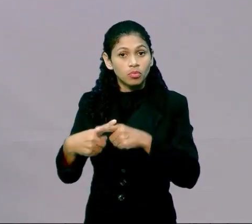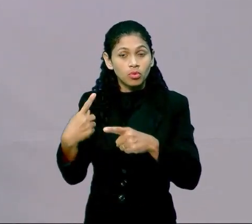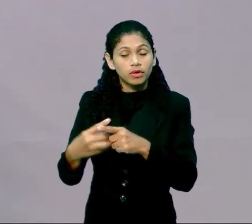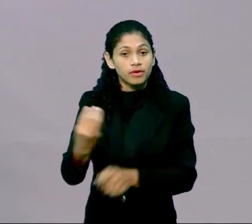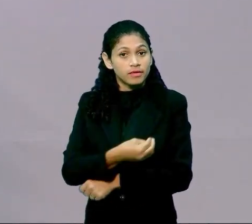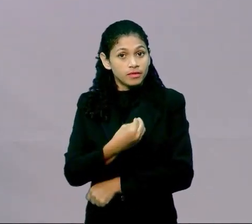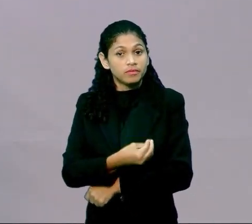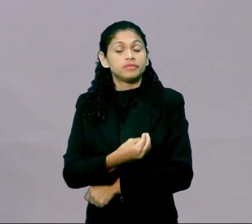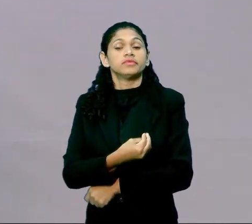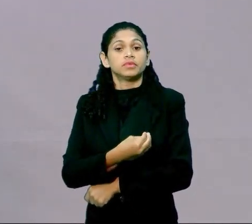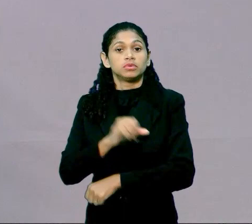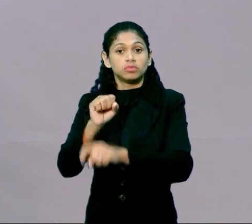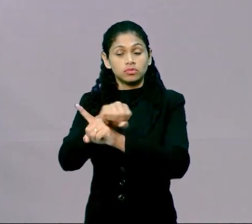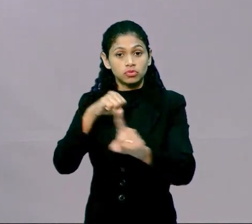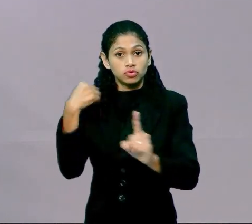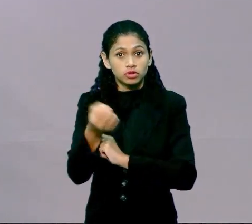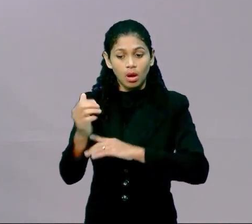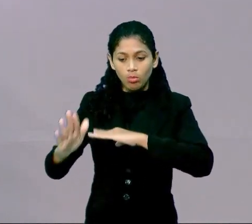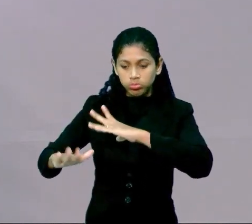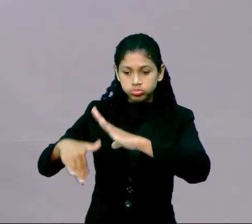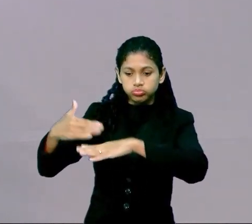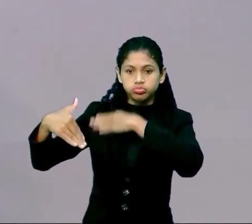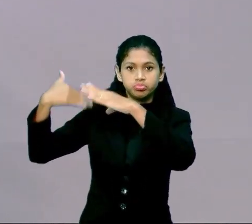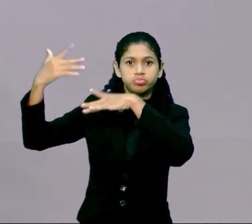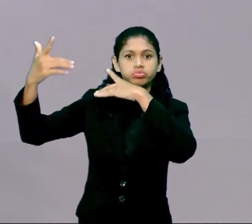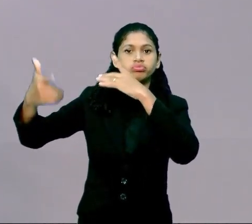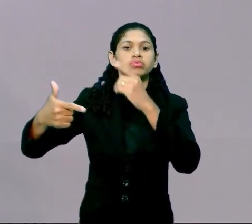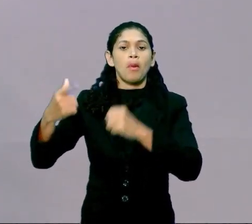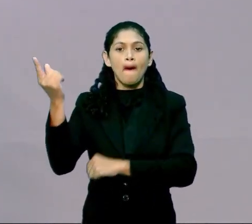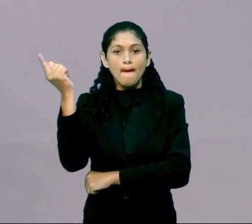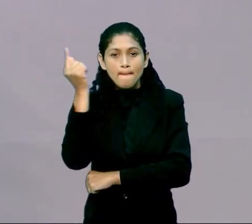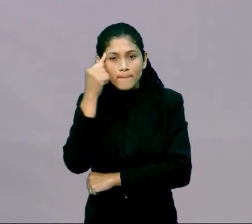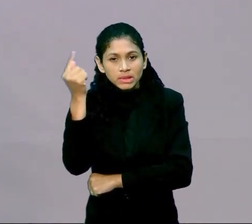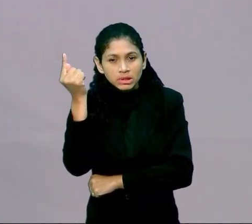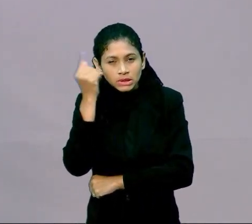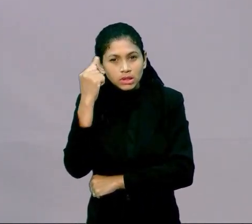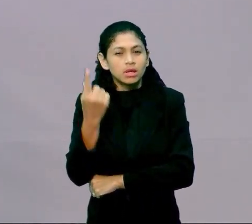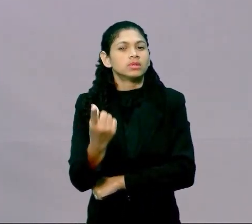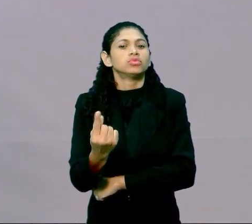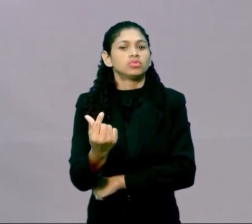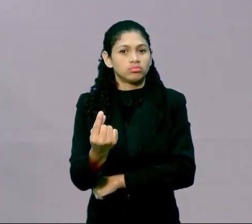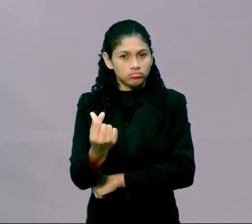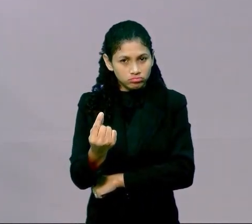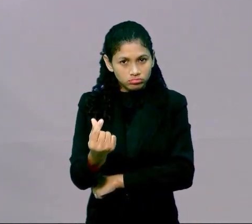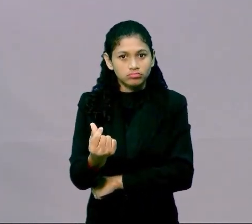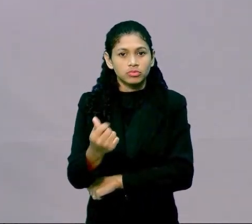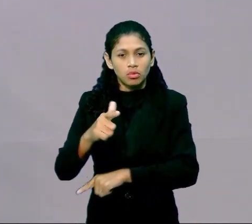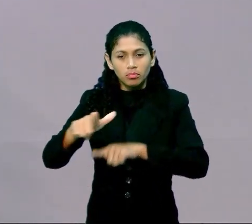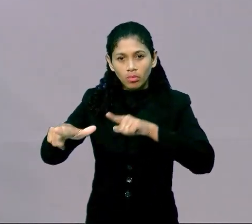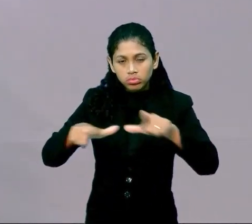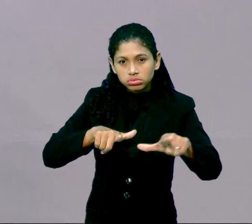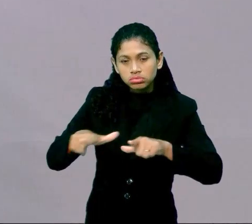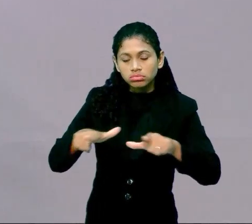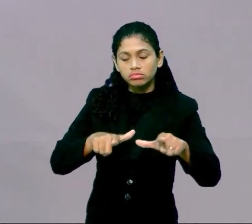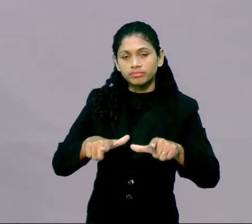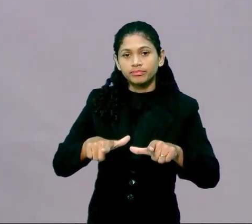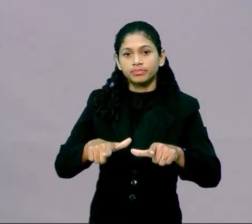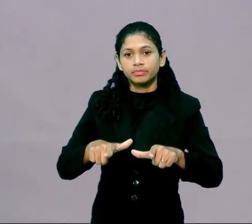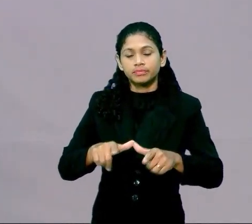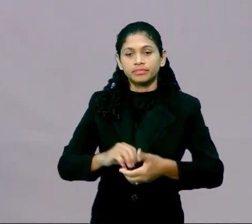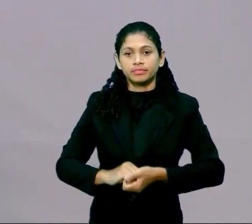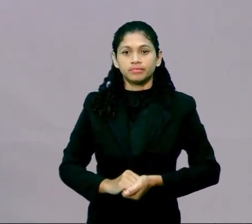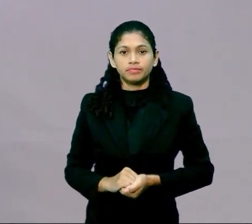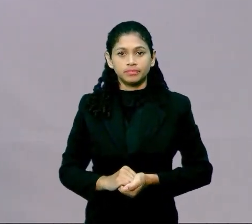eminentemente produtiva. Como eu disse anteriormente, uma sociedade que degrada, que prejudica a